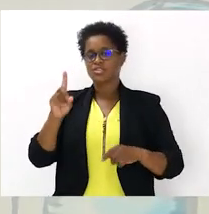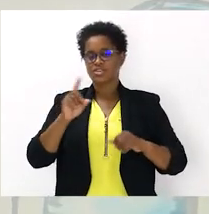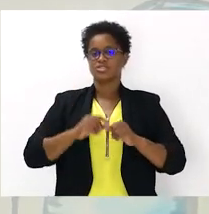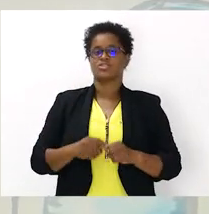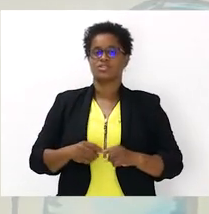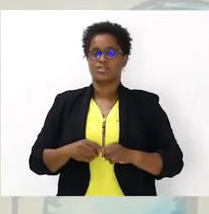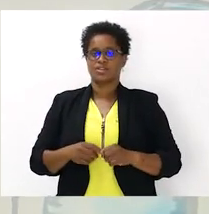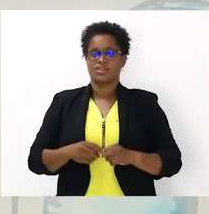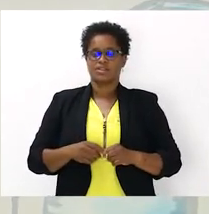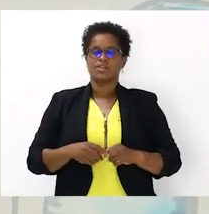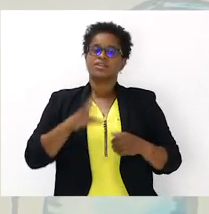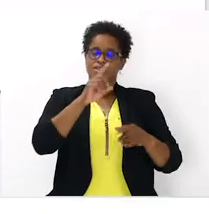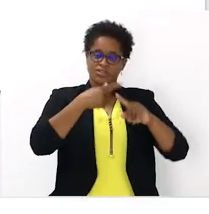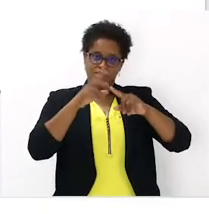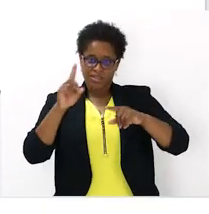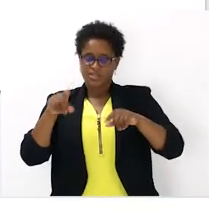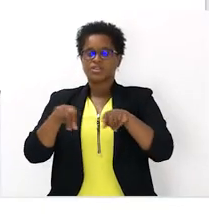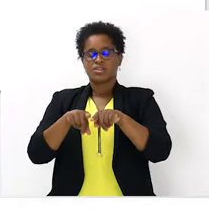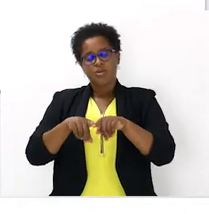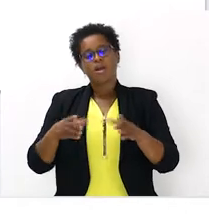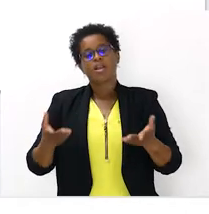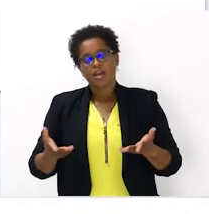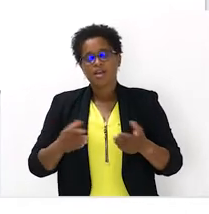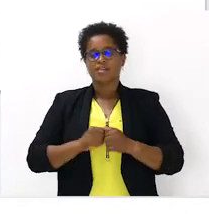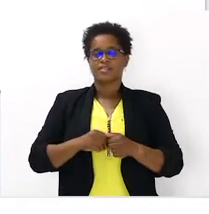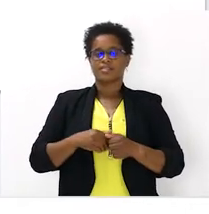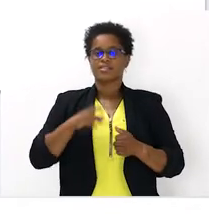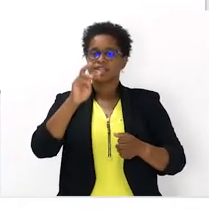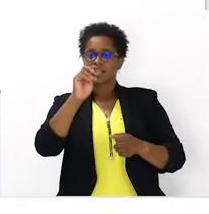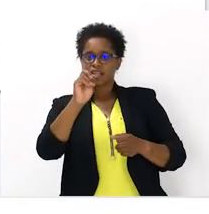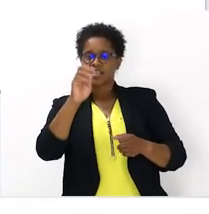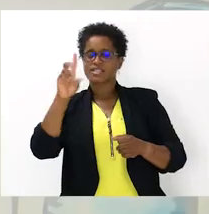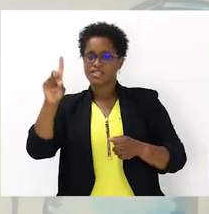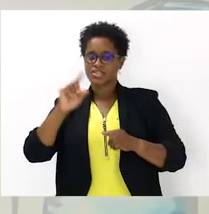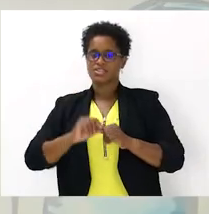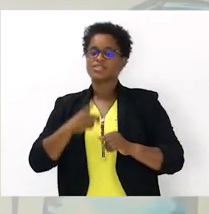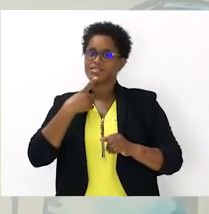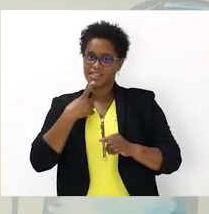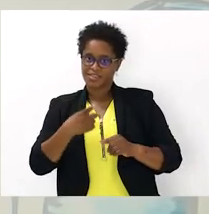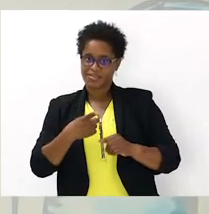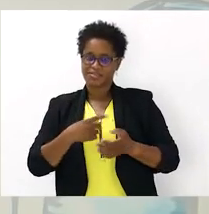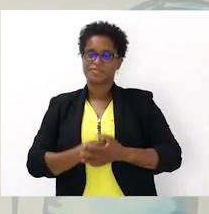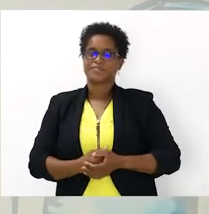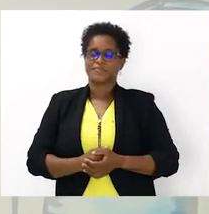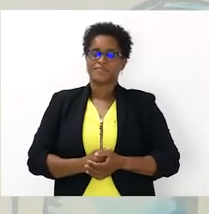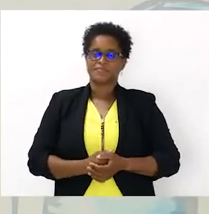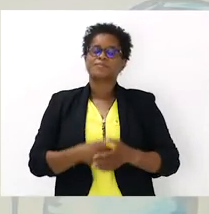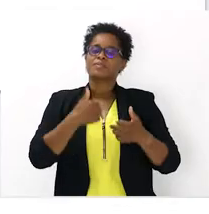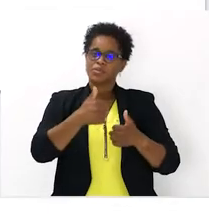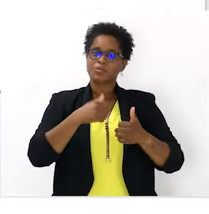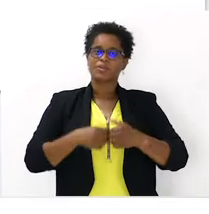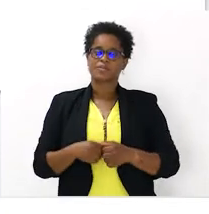6. E 6 vezes 6 é igual a 36. Entenderam? Muito